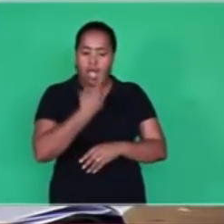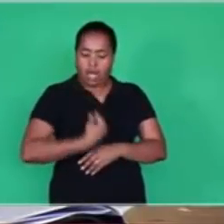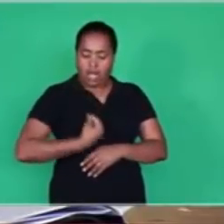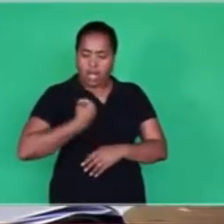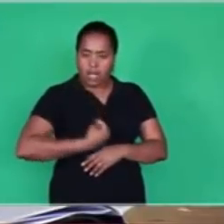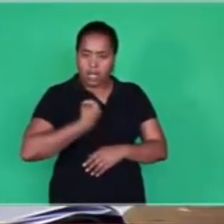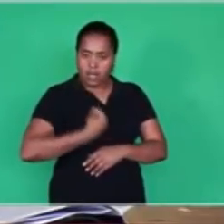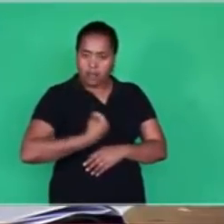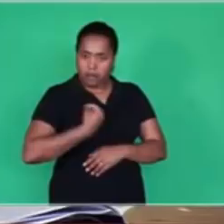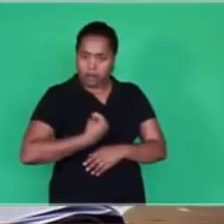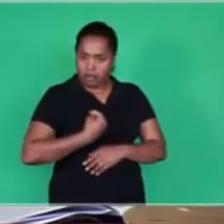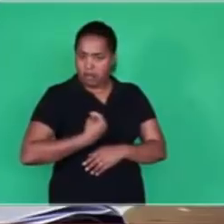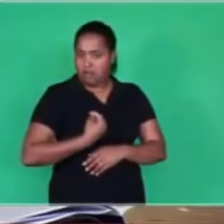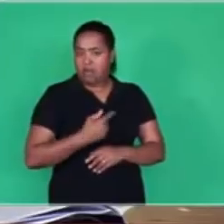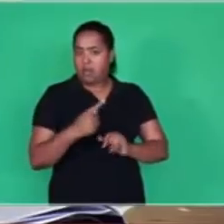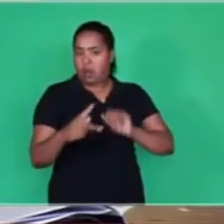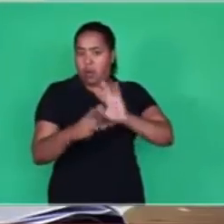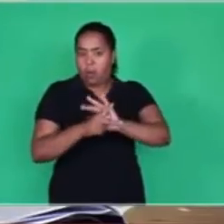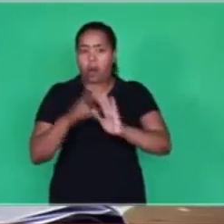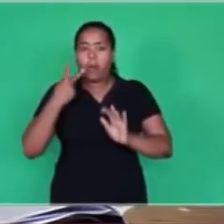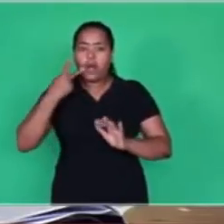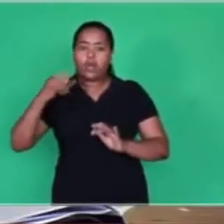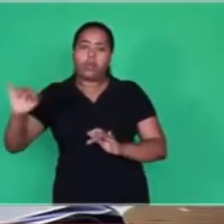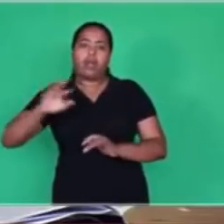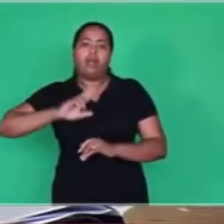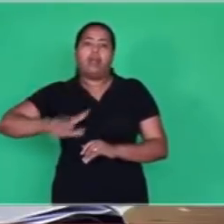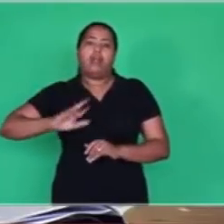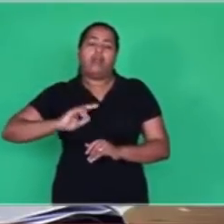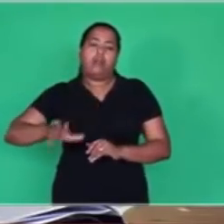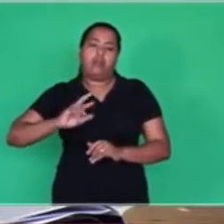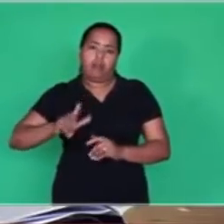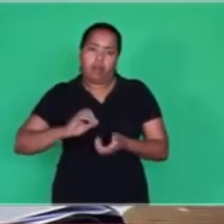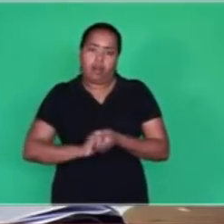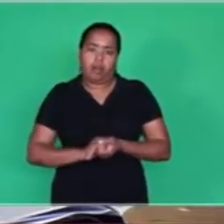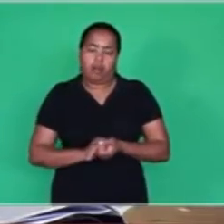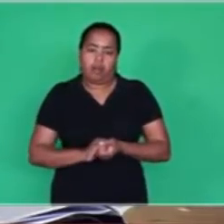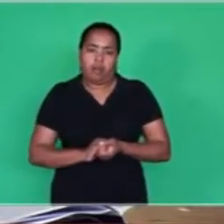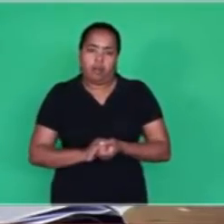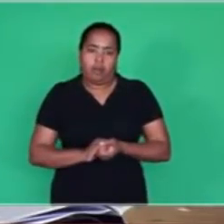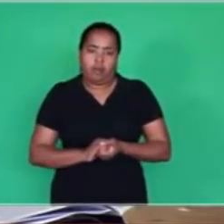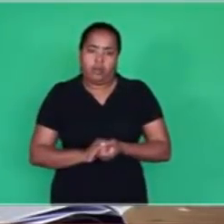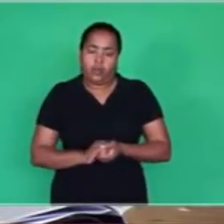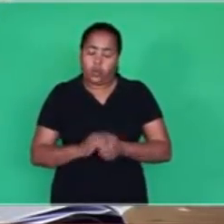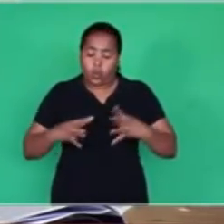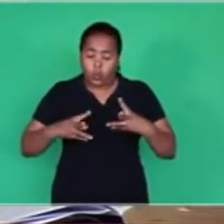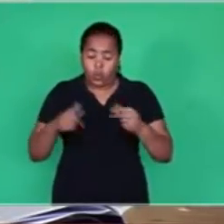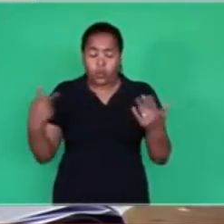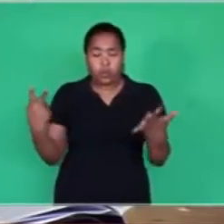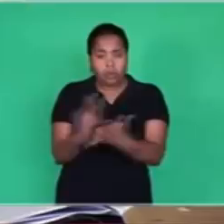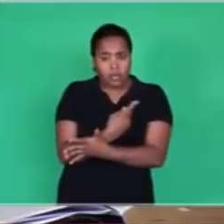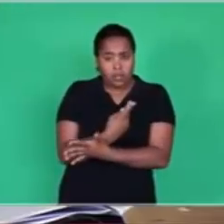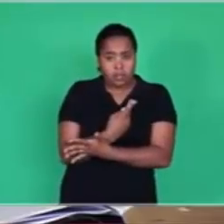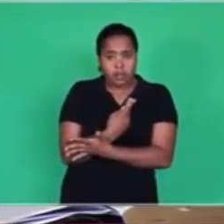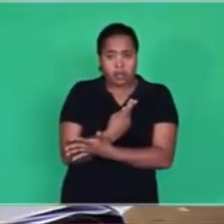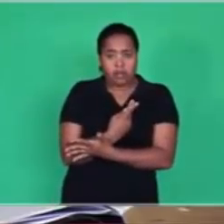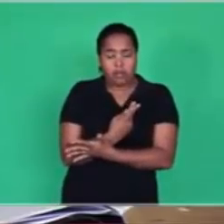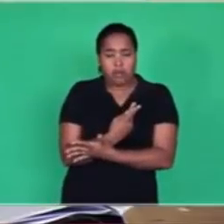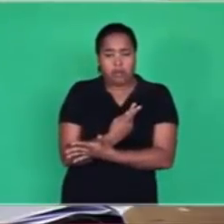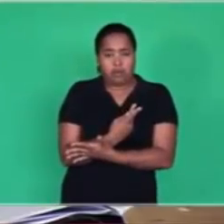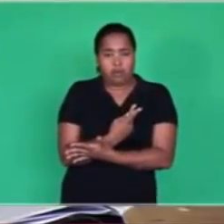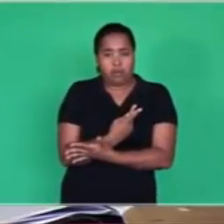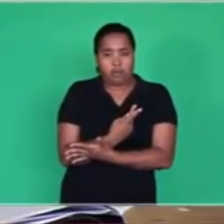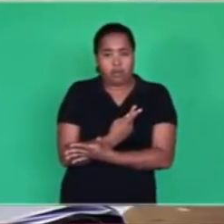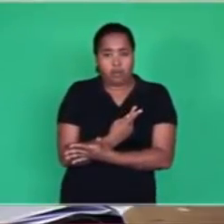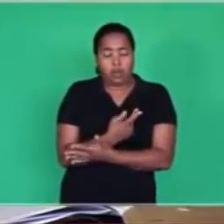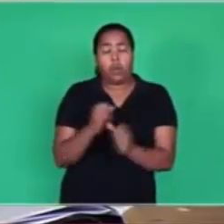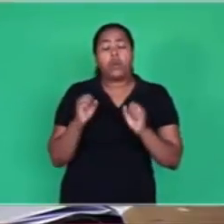que é a língua, não são do Pai. Estando eles em pé, apodrecerá tudo isso. Sabe o que vai acontecer? O que